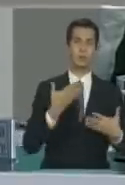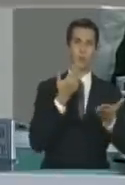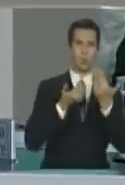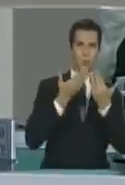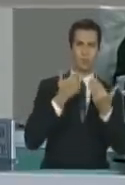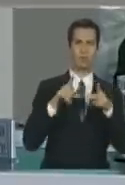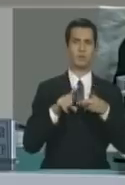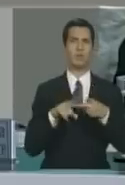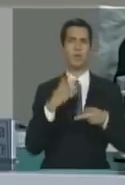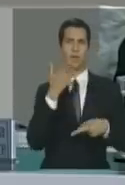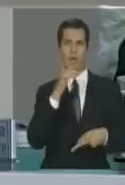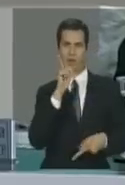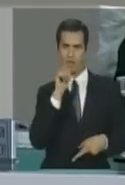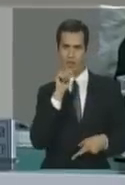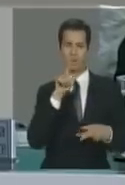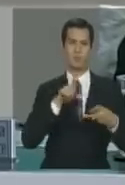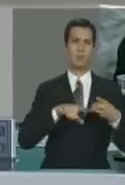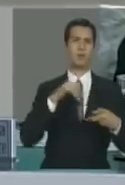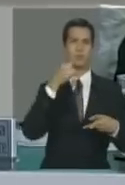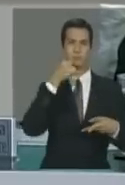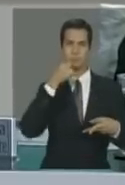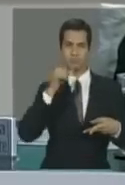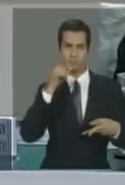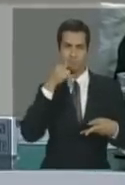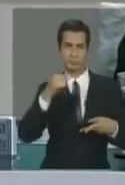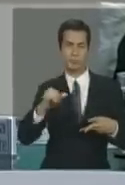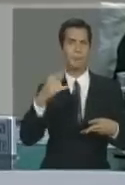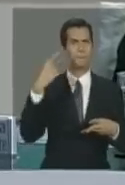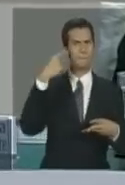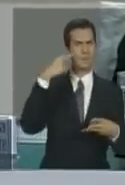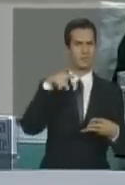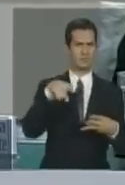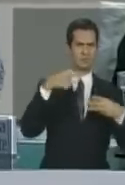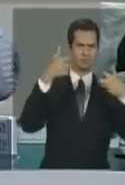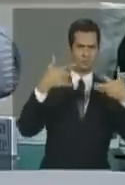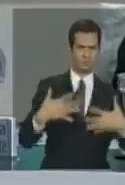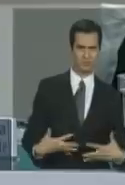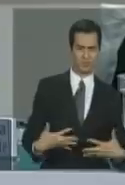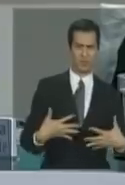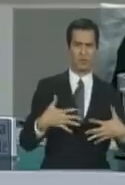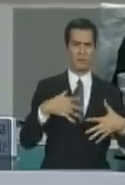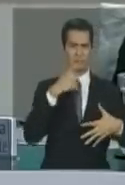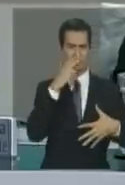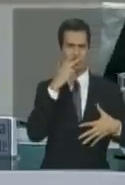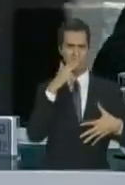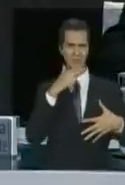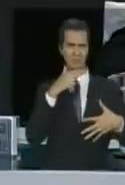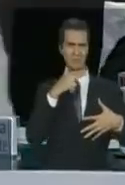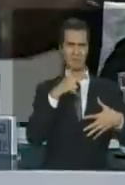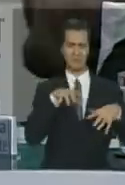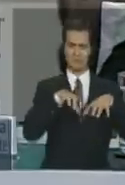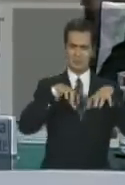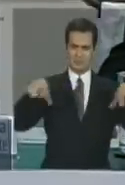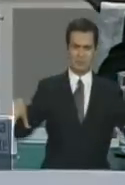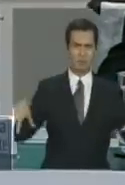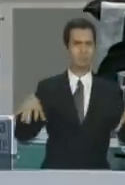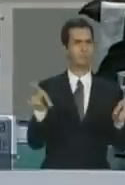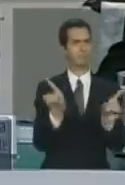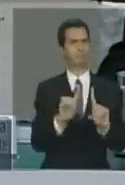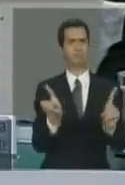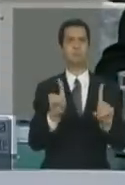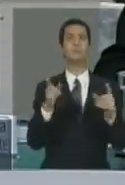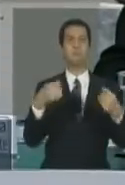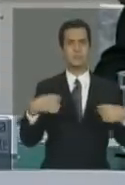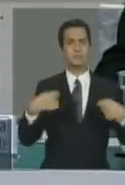isso não pode ser falado separadamente. Essa ligação, as ligações estratégicas, como é que isso se dá, é o que se sinaliza